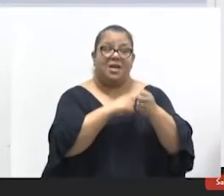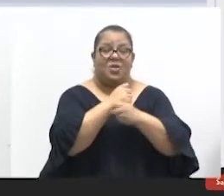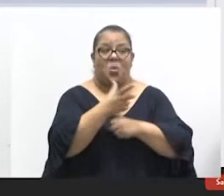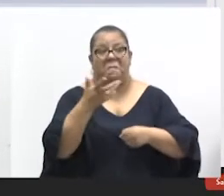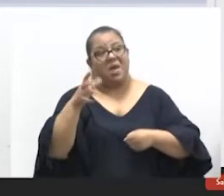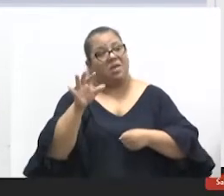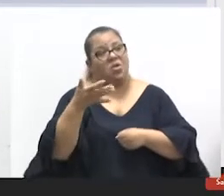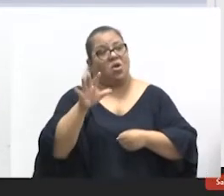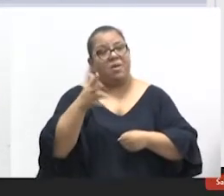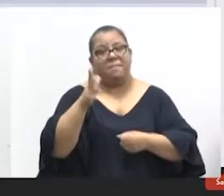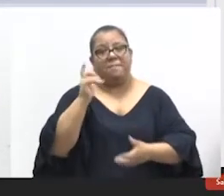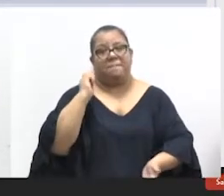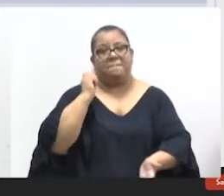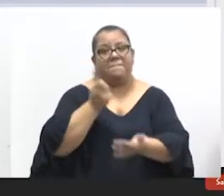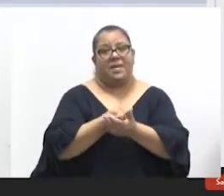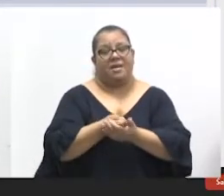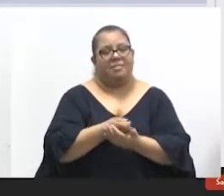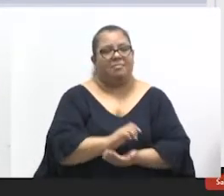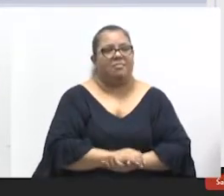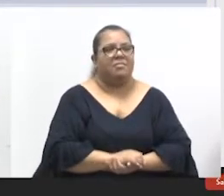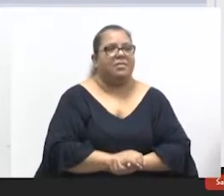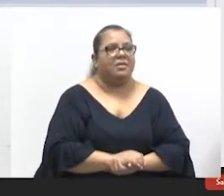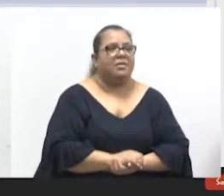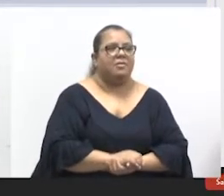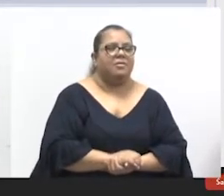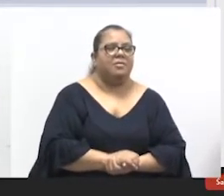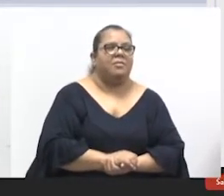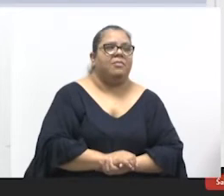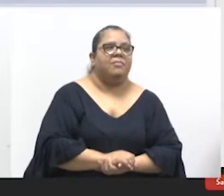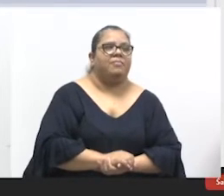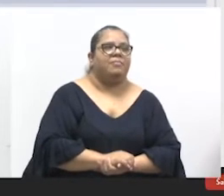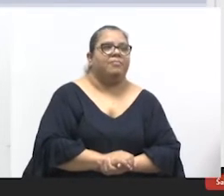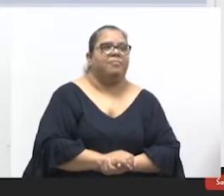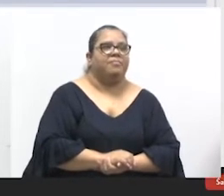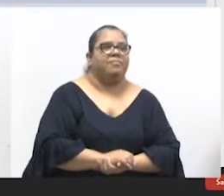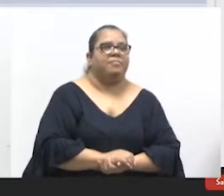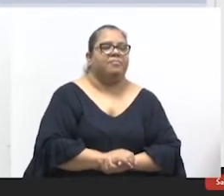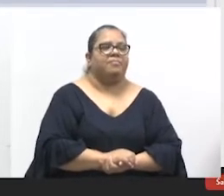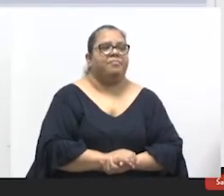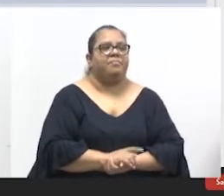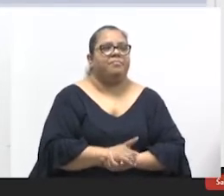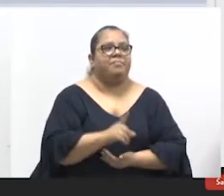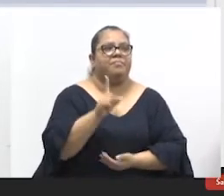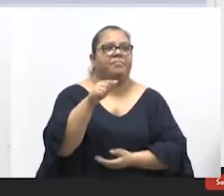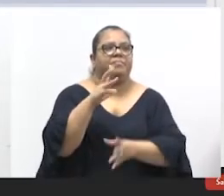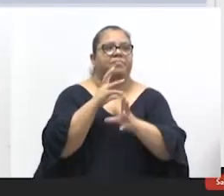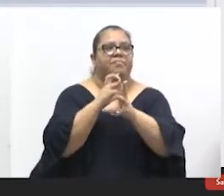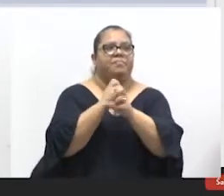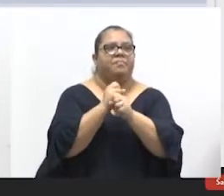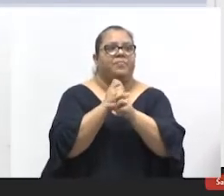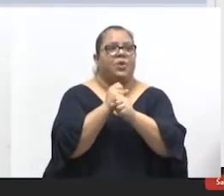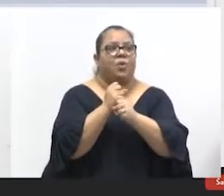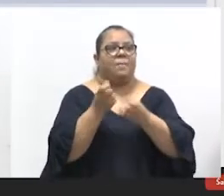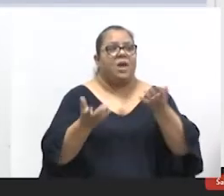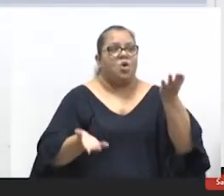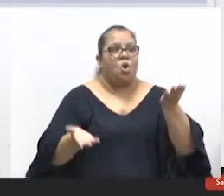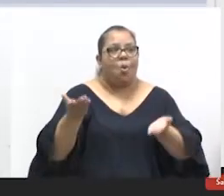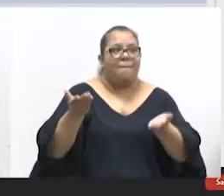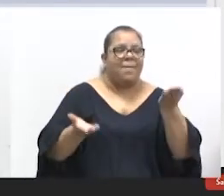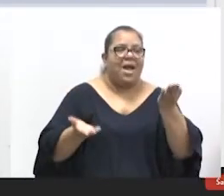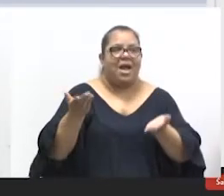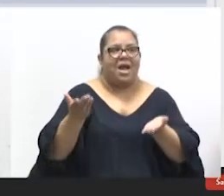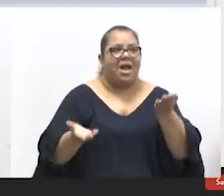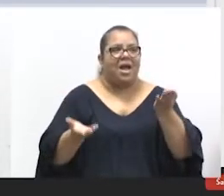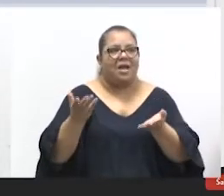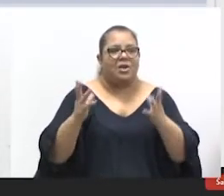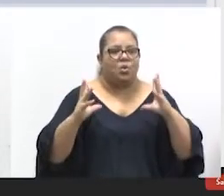à questão oncológica. E aí são os dados, né, que a gente faz um comparativo ali no total,